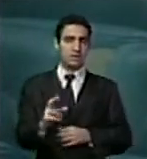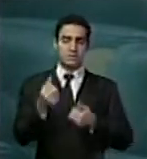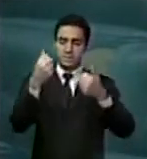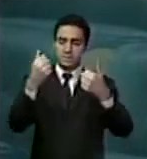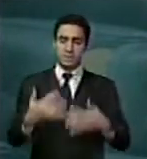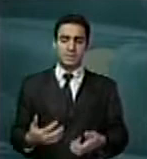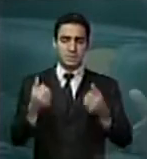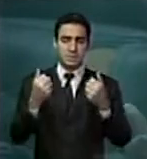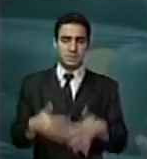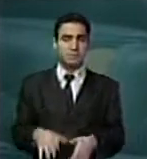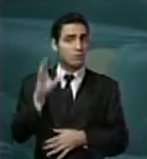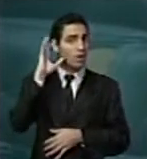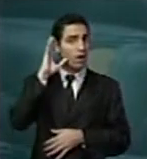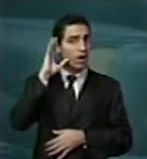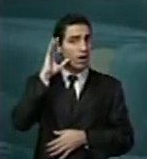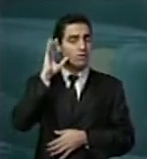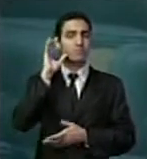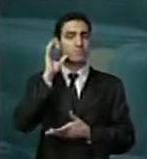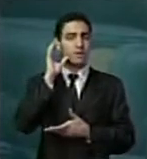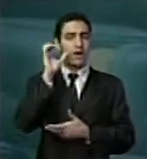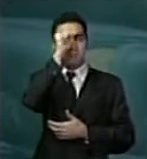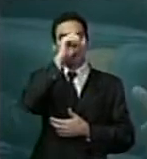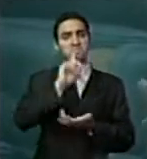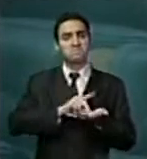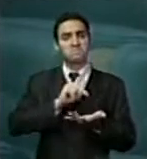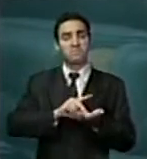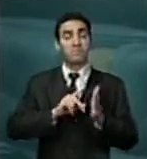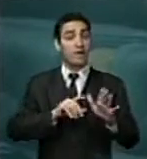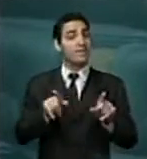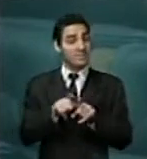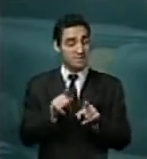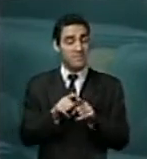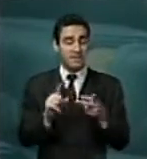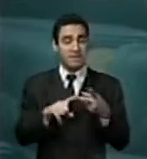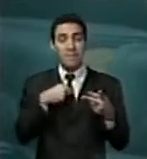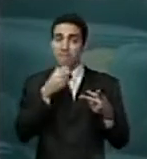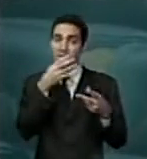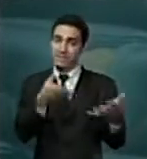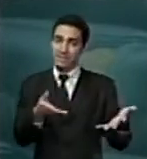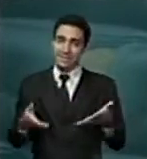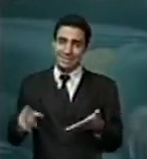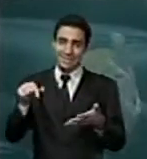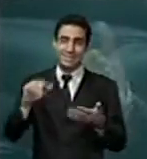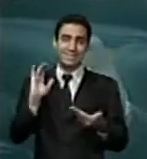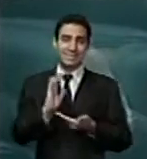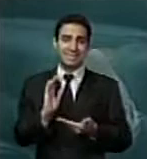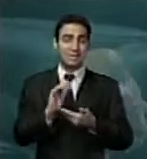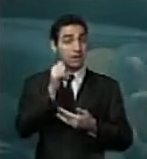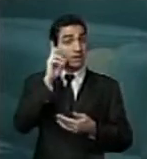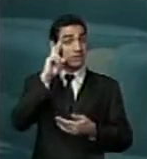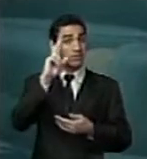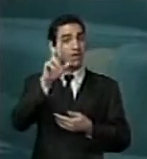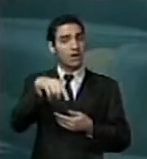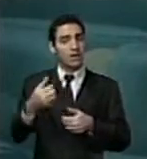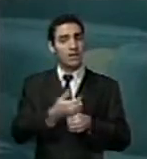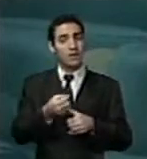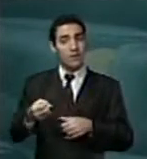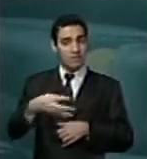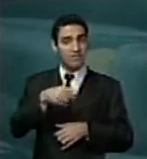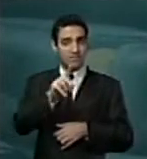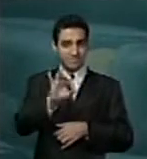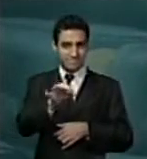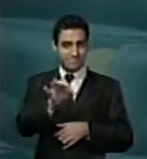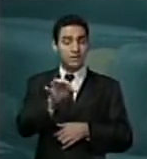proporciona. Quero também lhe dar as boas-vindas a esta casa, Vossa Excelência, que chegou aqui